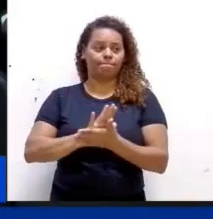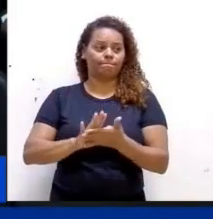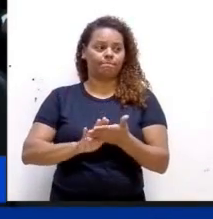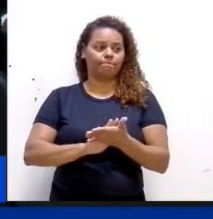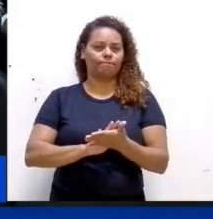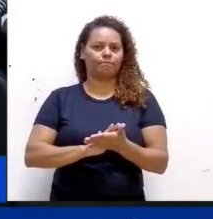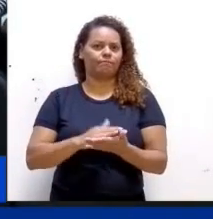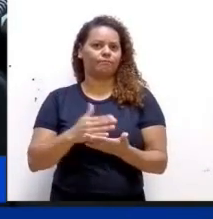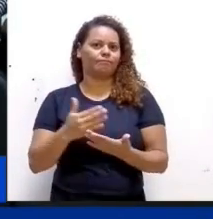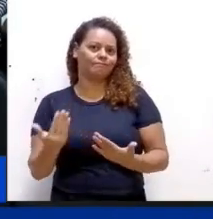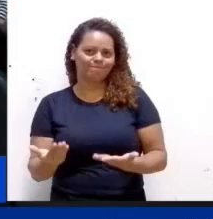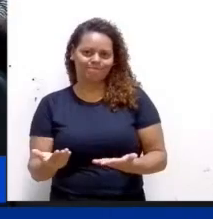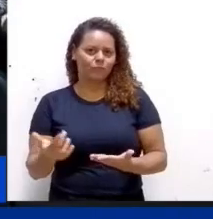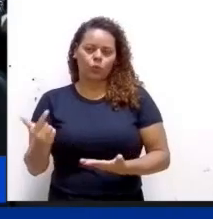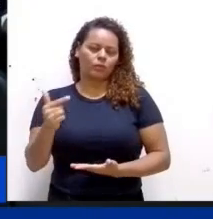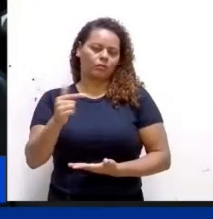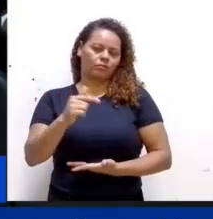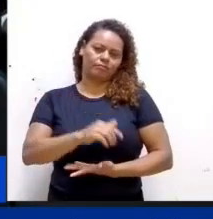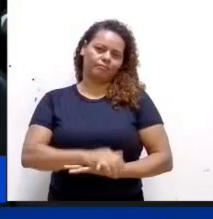documento formal.